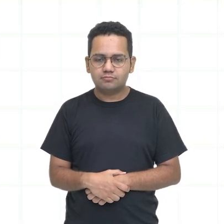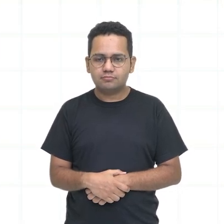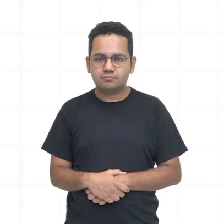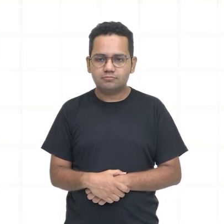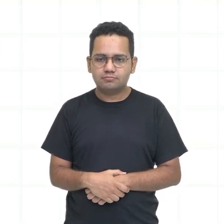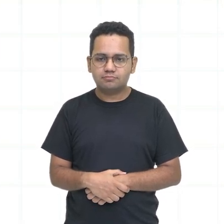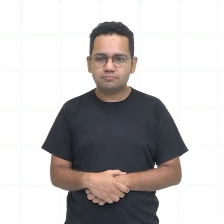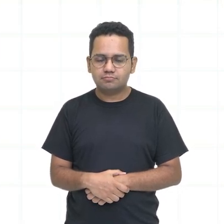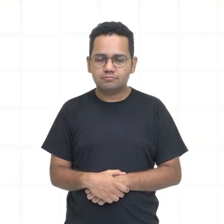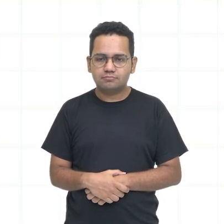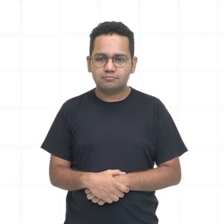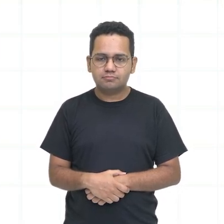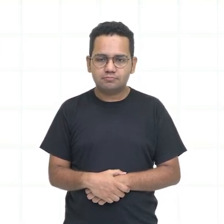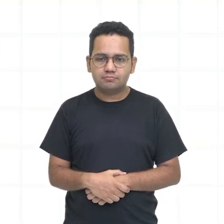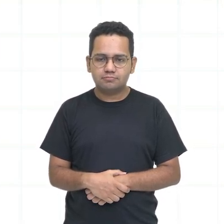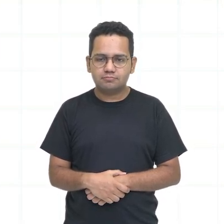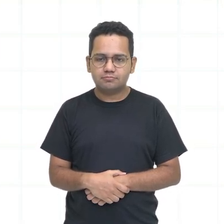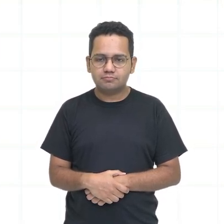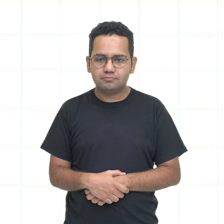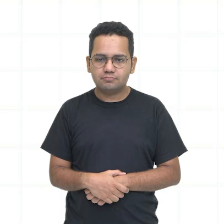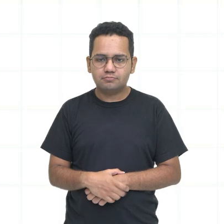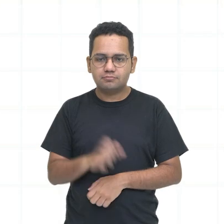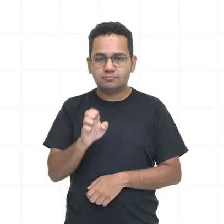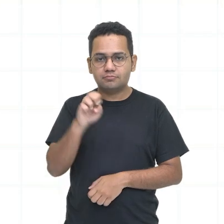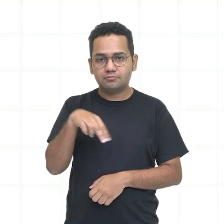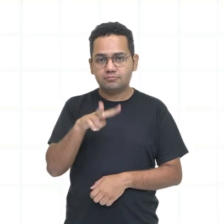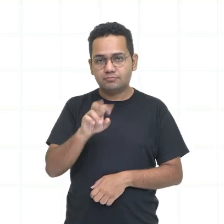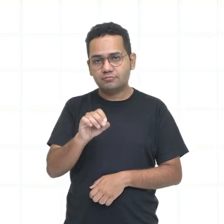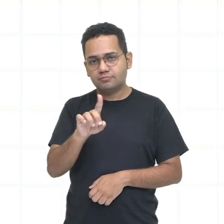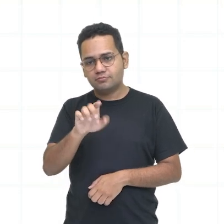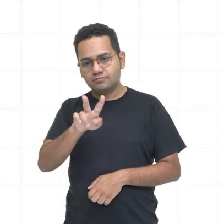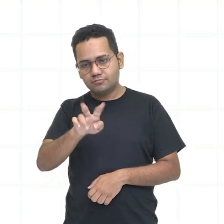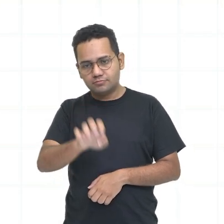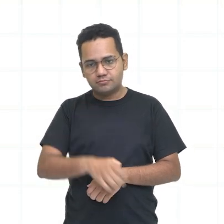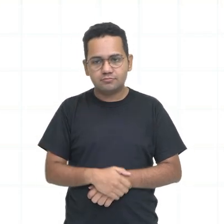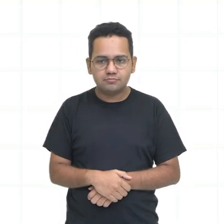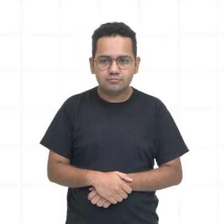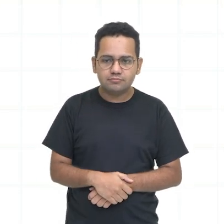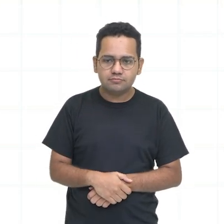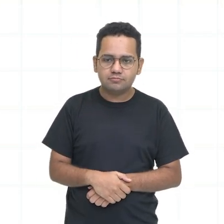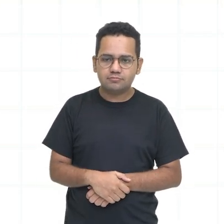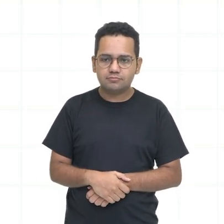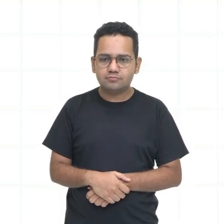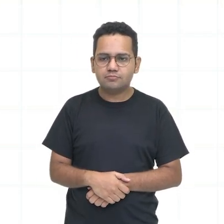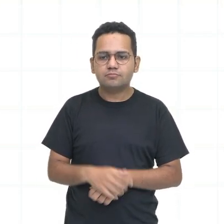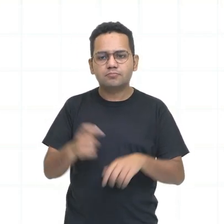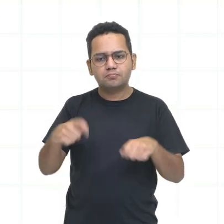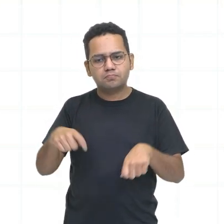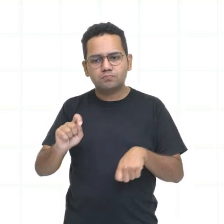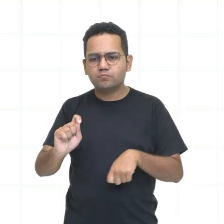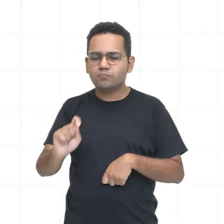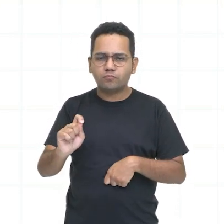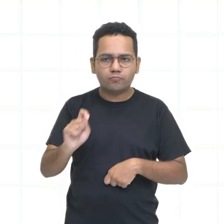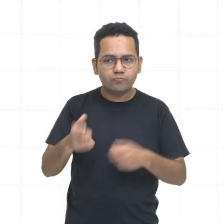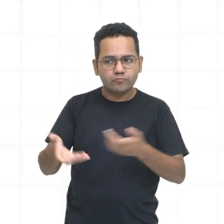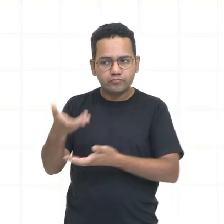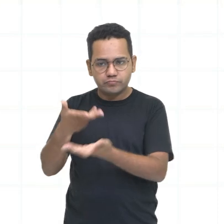may involve, pode envolver, combining, combinação, né,